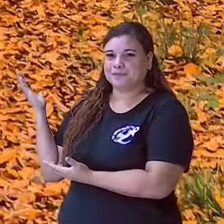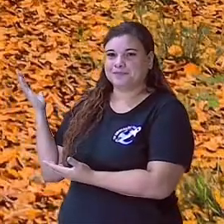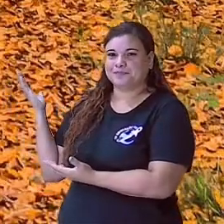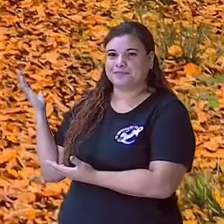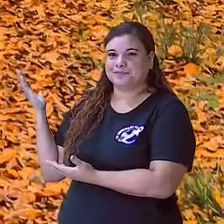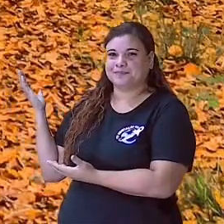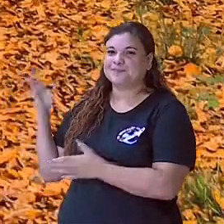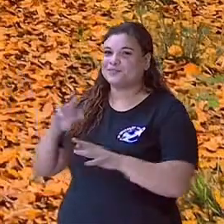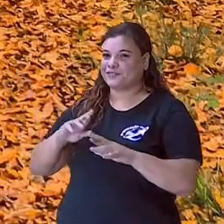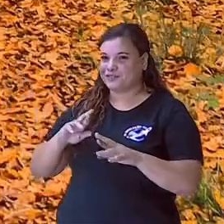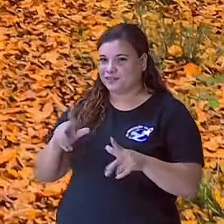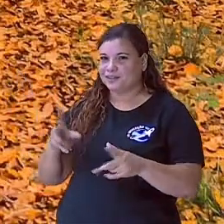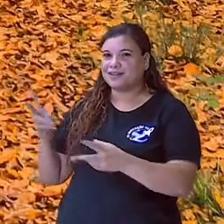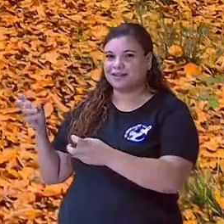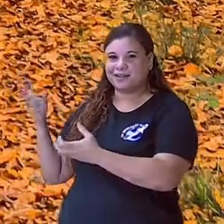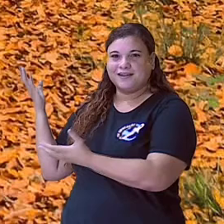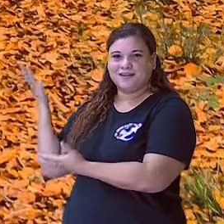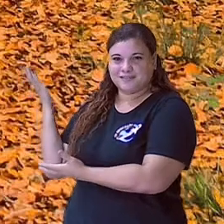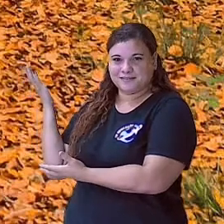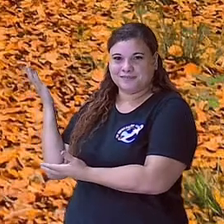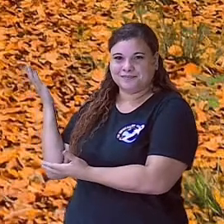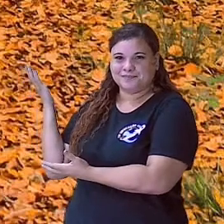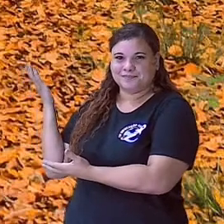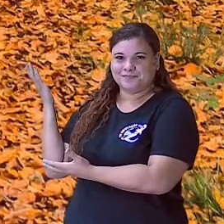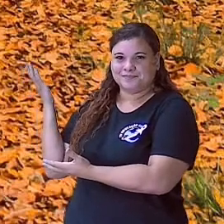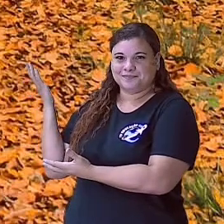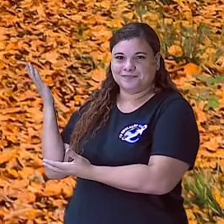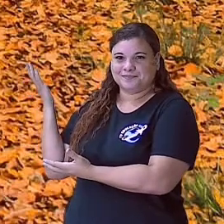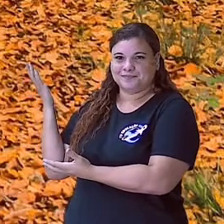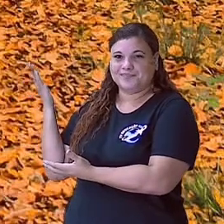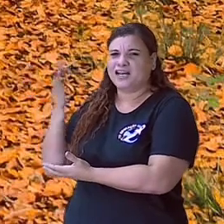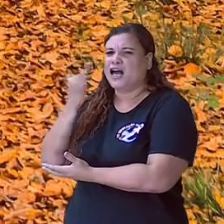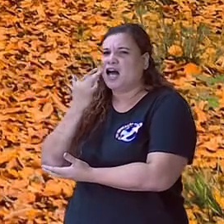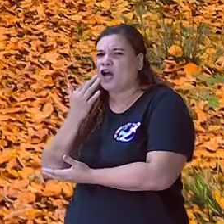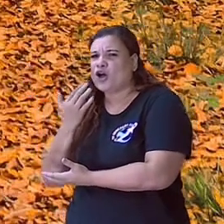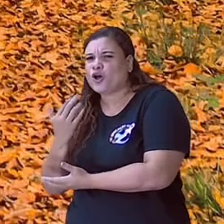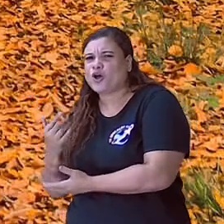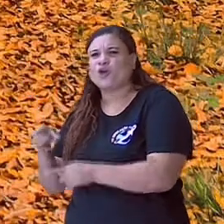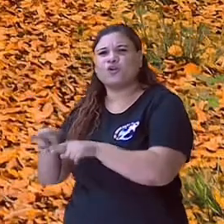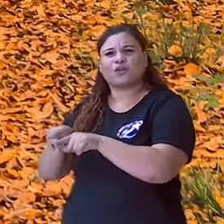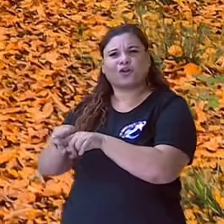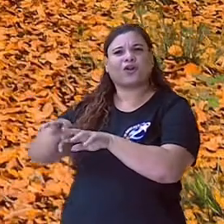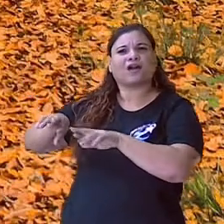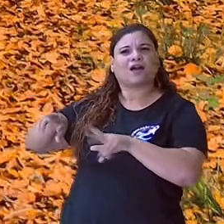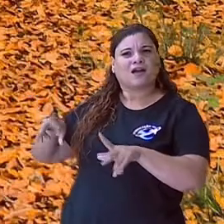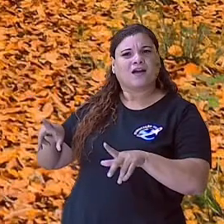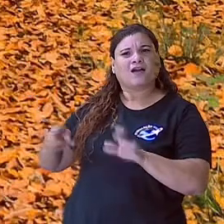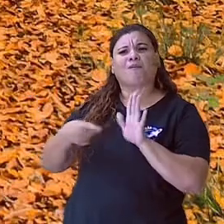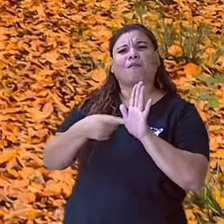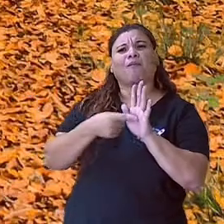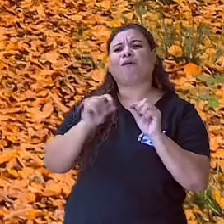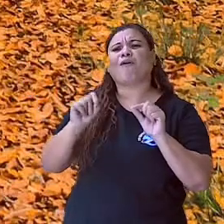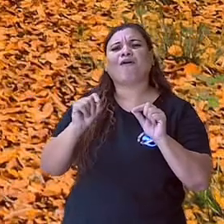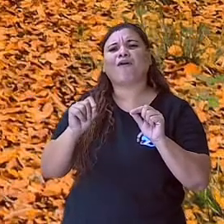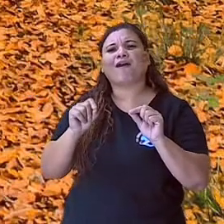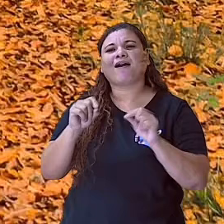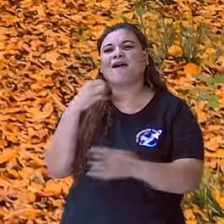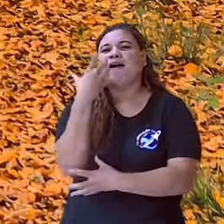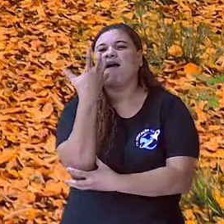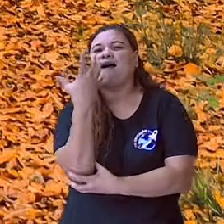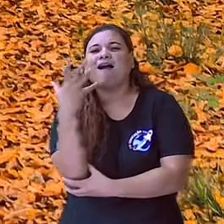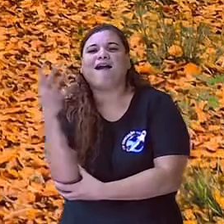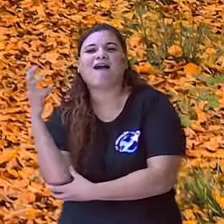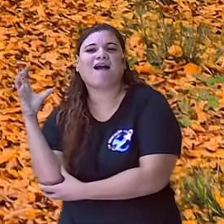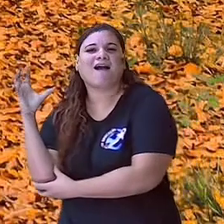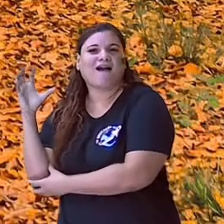olha só, aí mais uma vez mostrando as árvores, tá? A floresta,